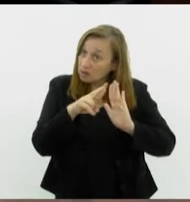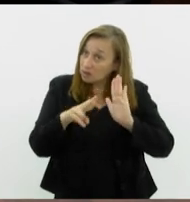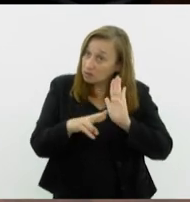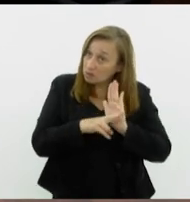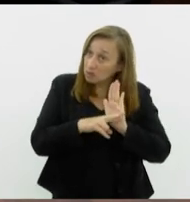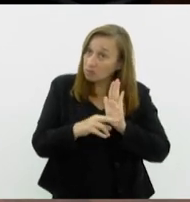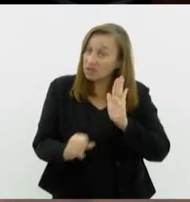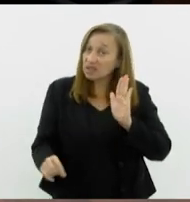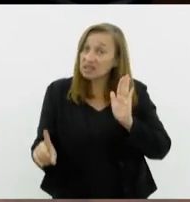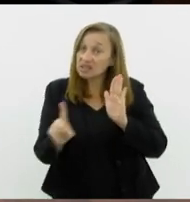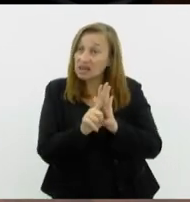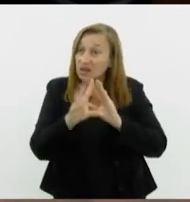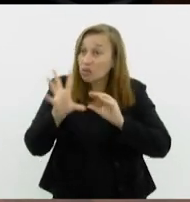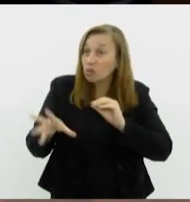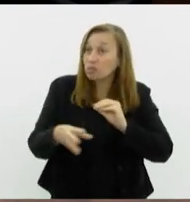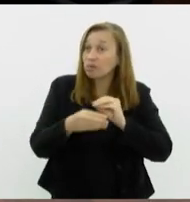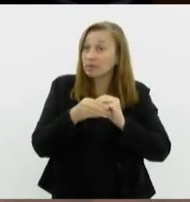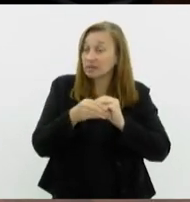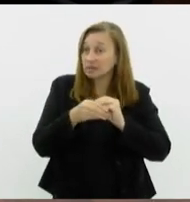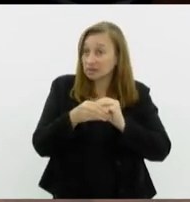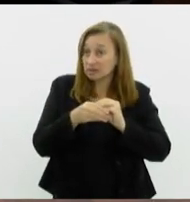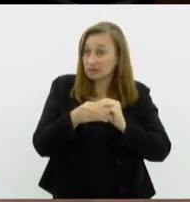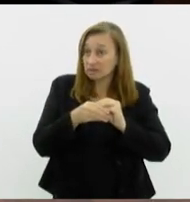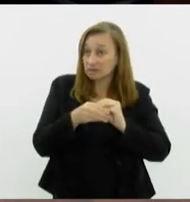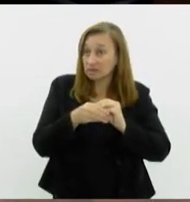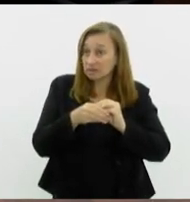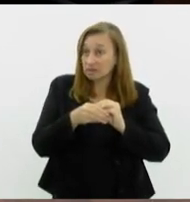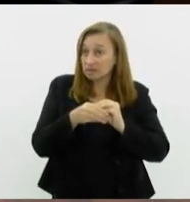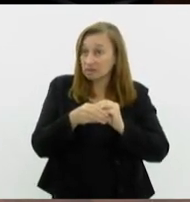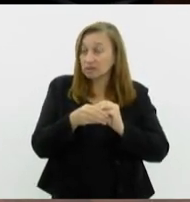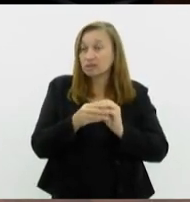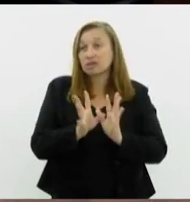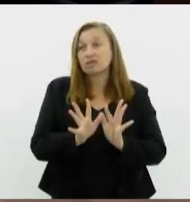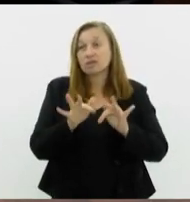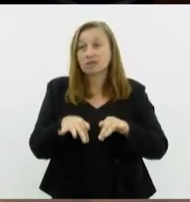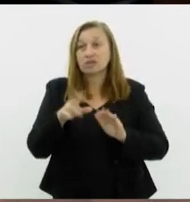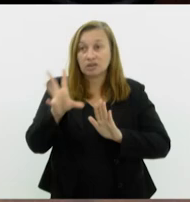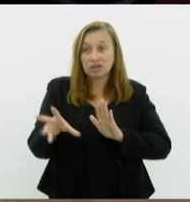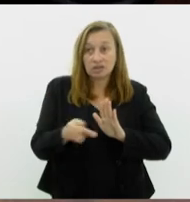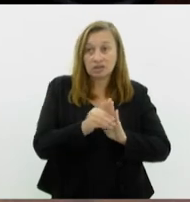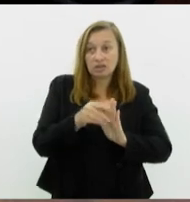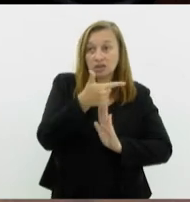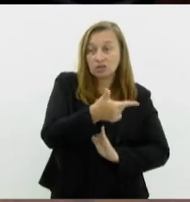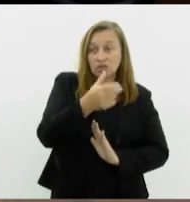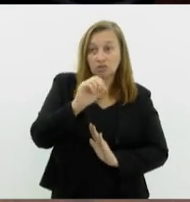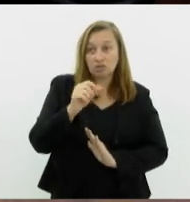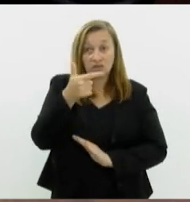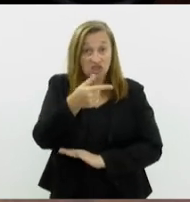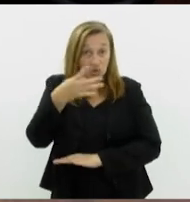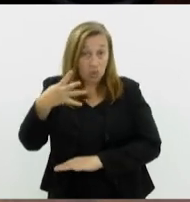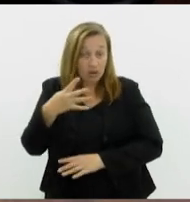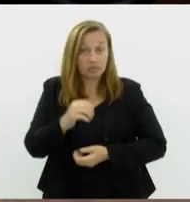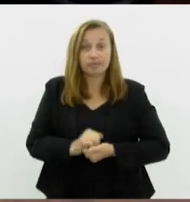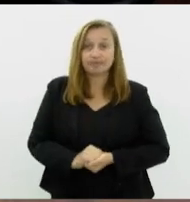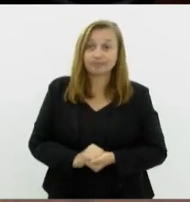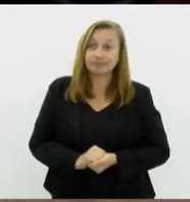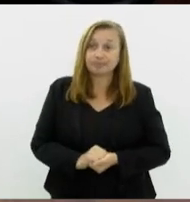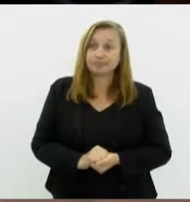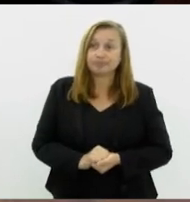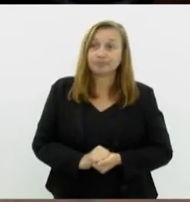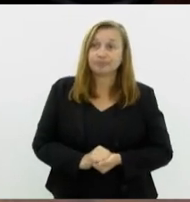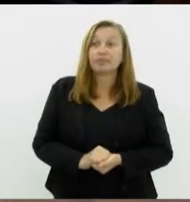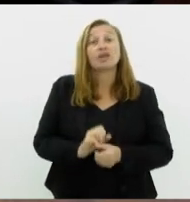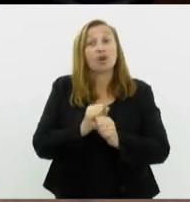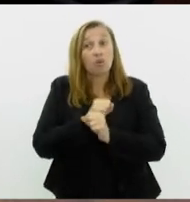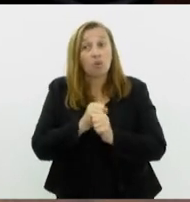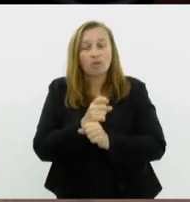dessa lei complementar para a execução das emendas em 2024, e que é o